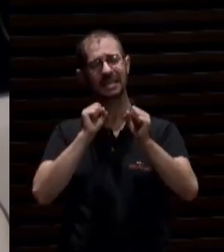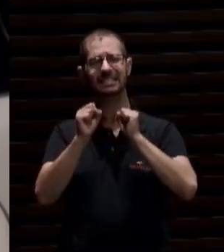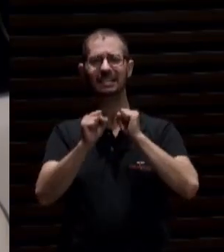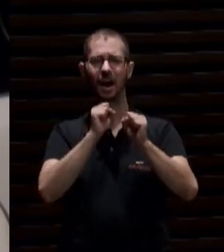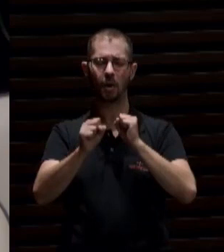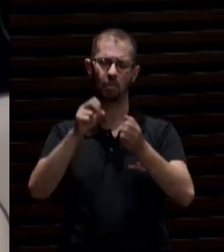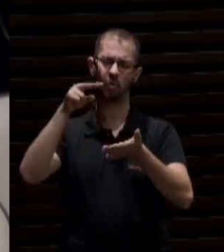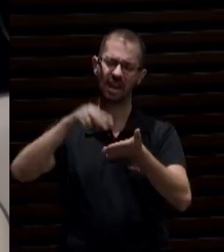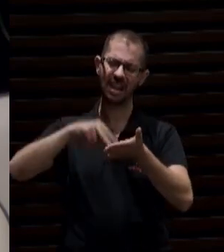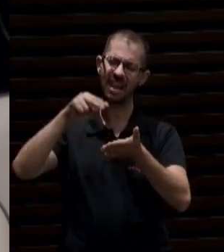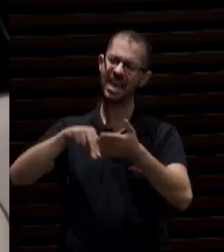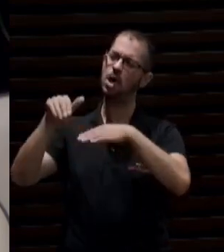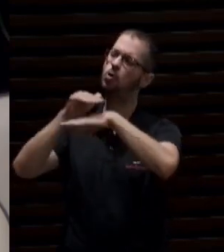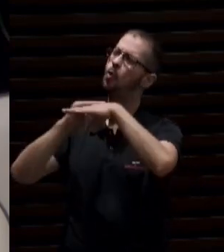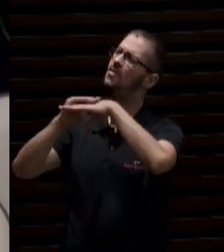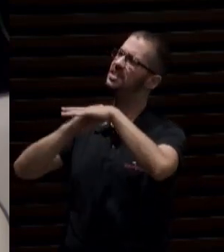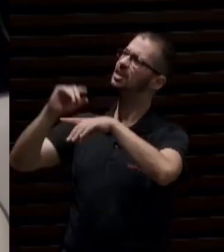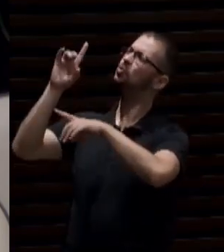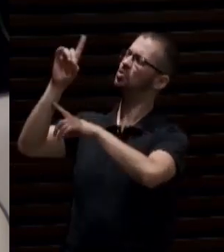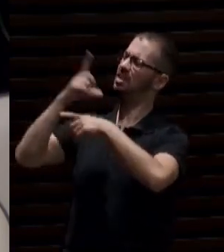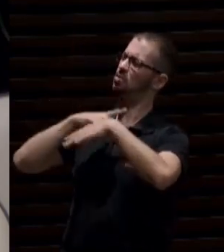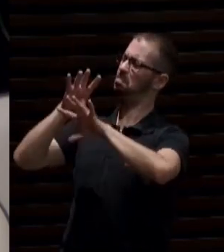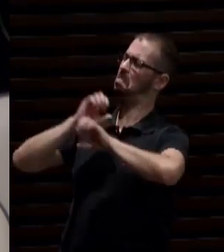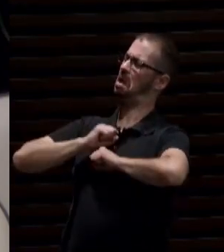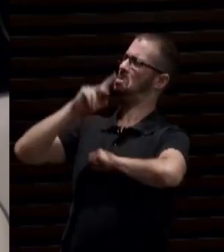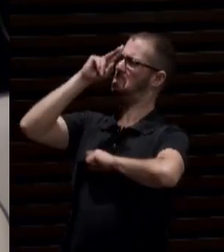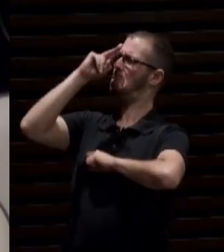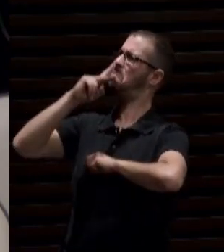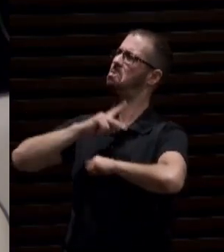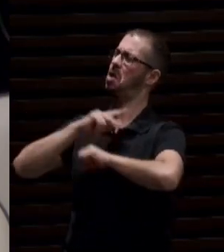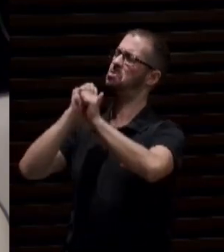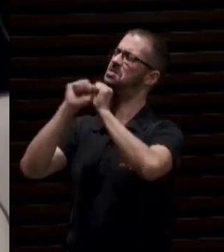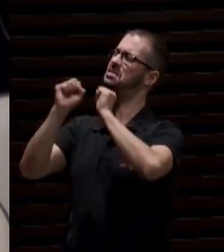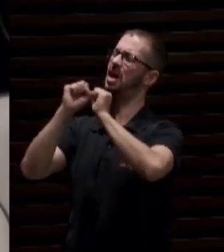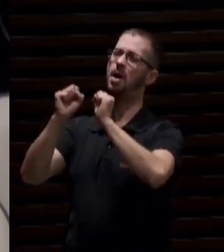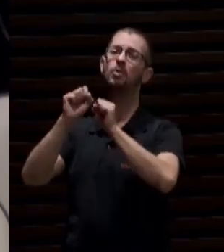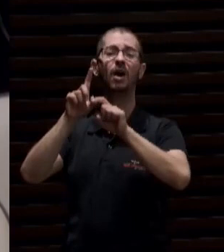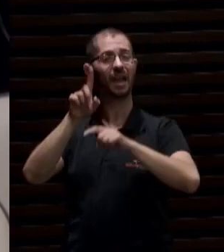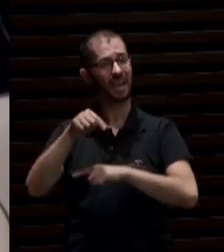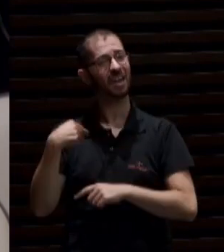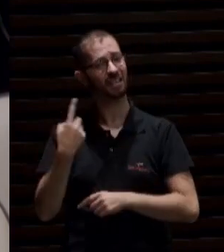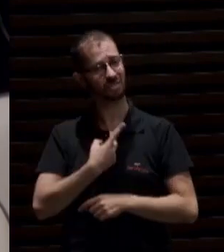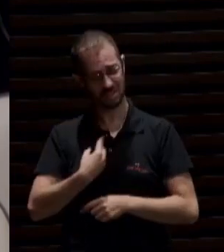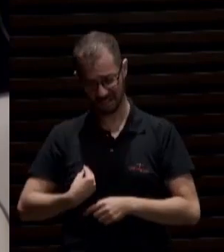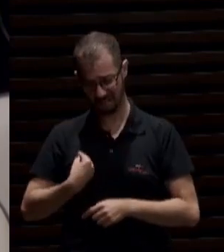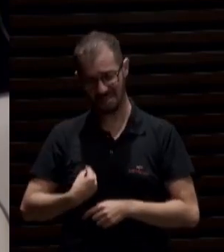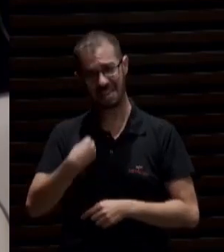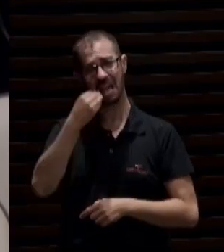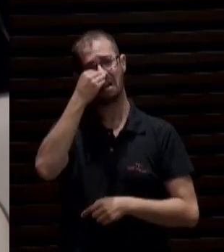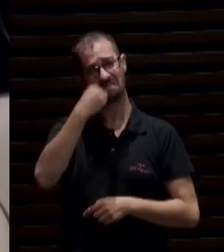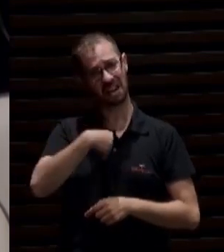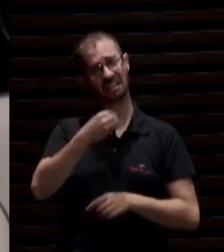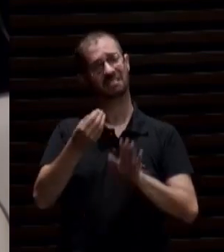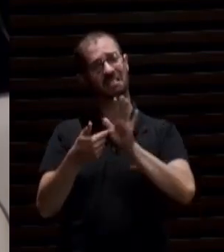os salmos falando com o Senhor e tomando aquilo para si, porque o que está nos salmos é a nossa realidade. A fraqueza que está ali exposta